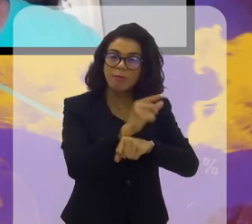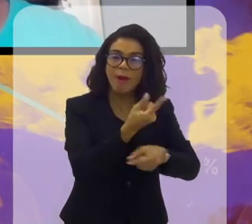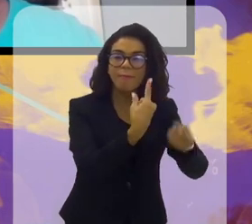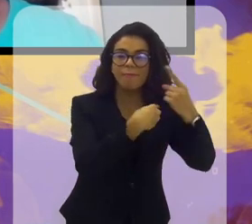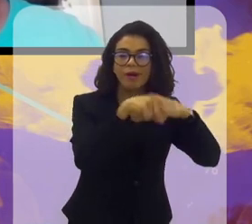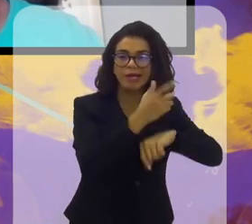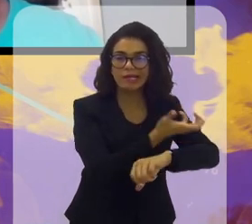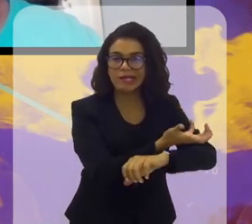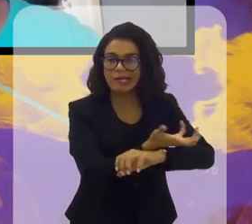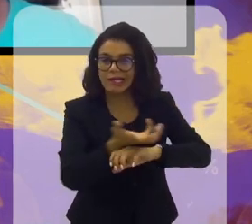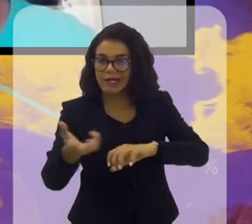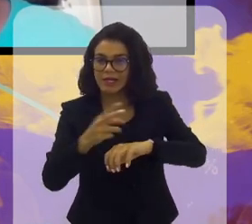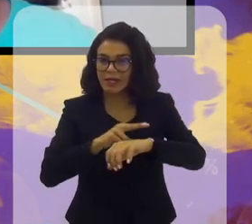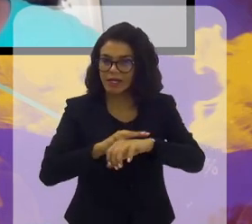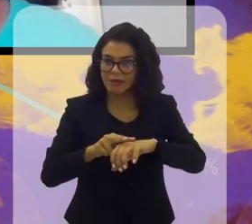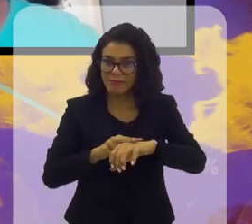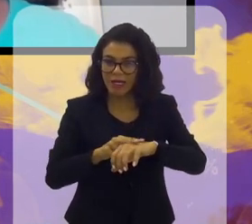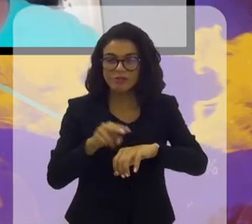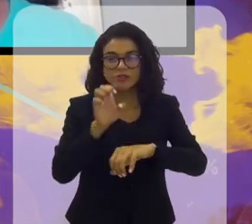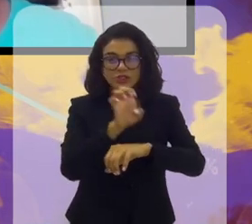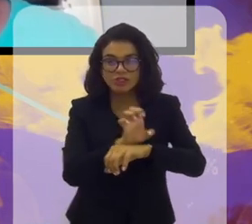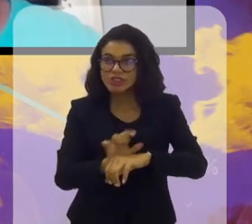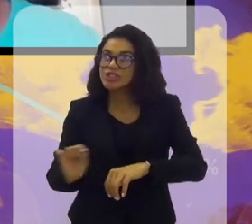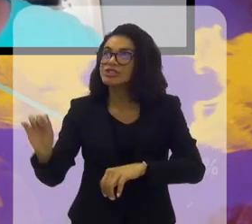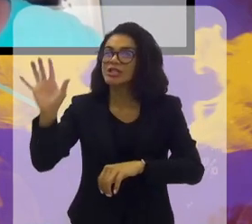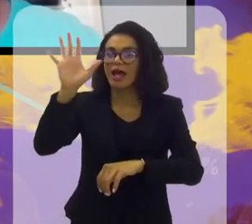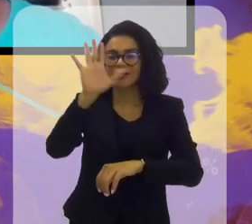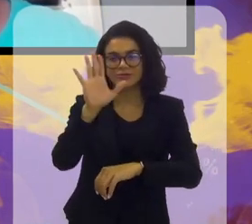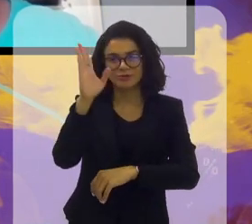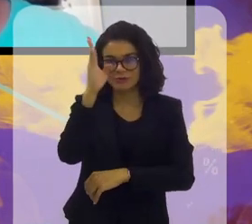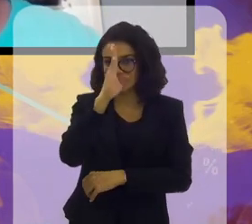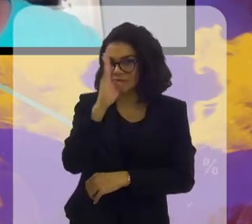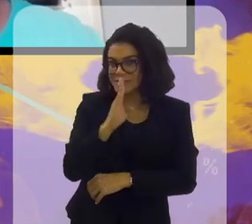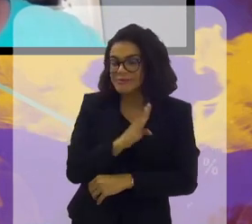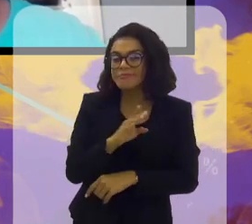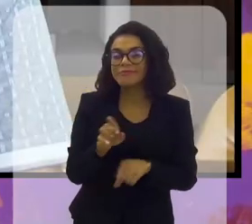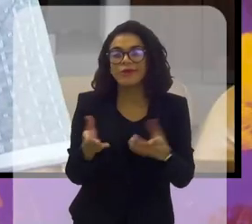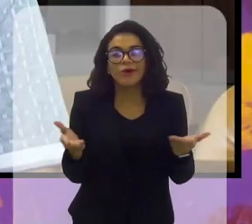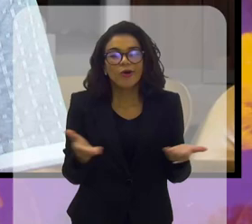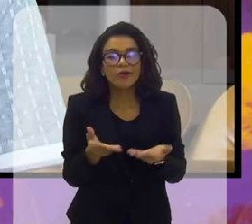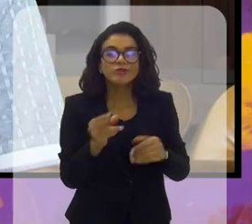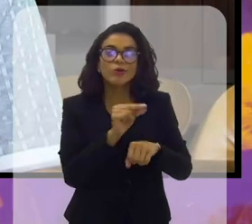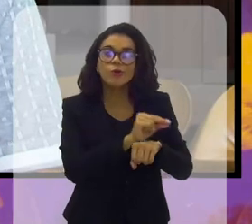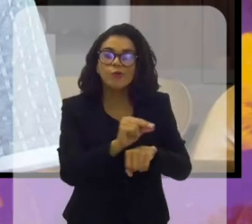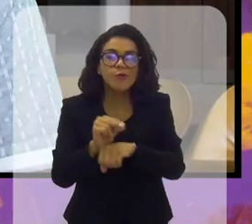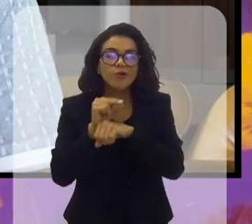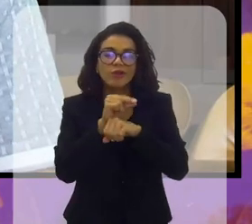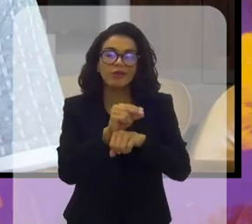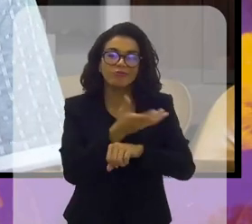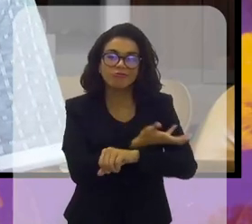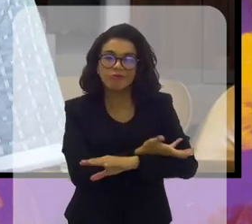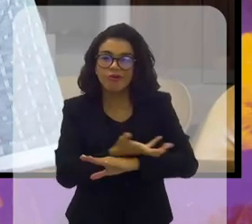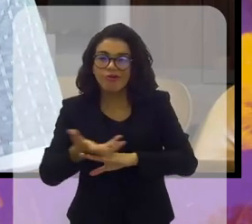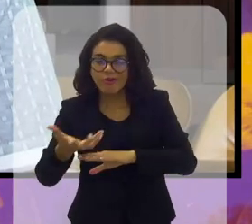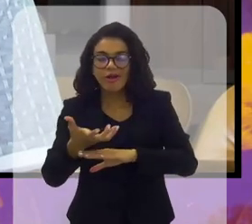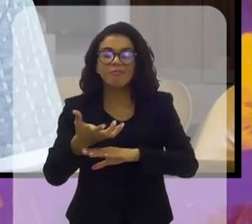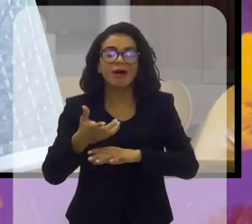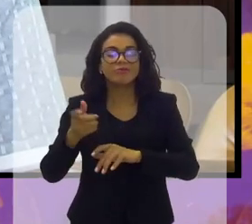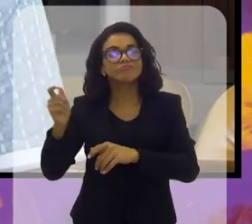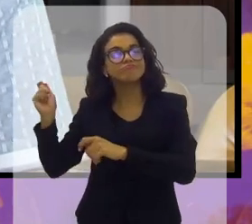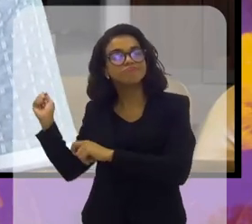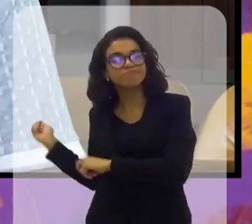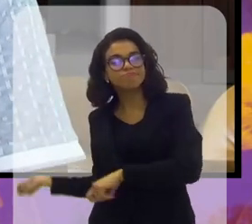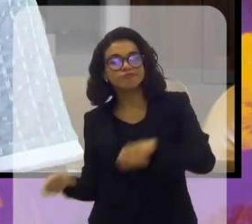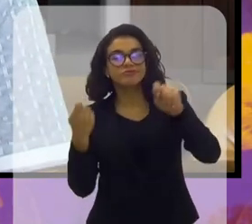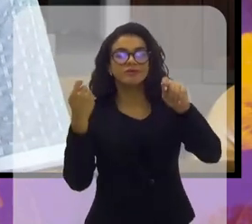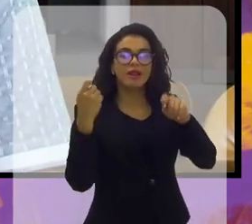gramados, vários estados, dos estádios aqui do nosso país, e hoje cuida do campo de 6 campos de golfe